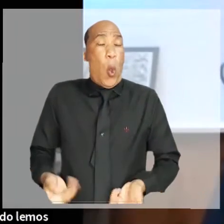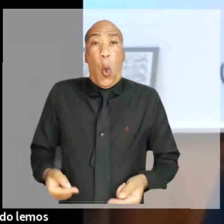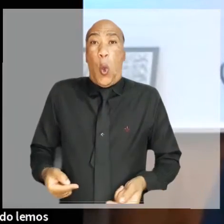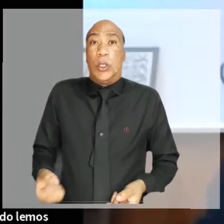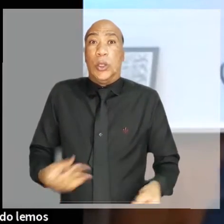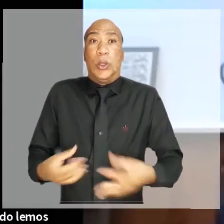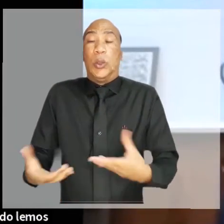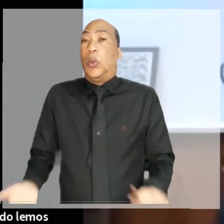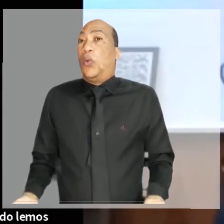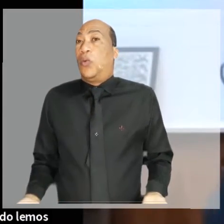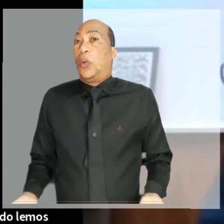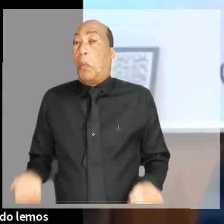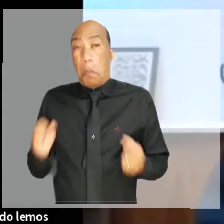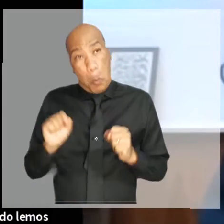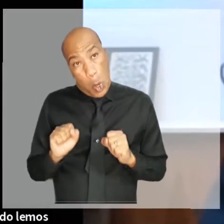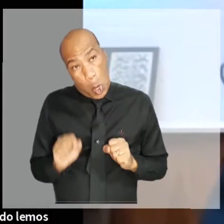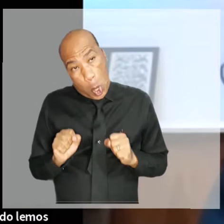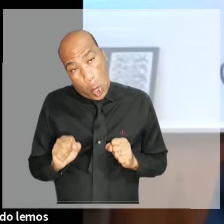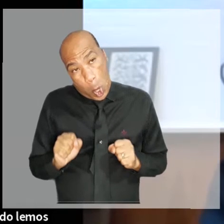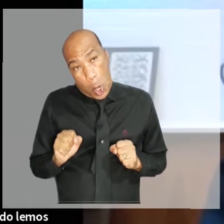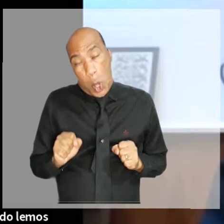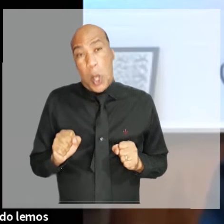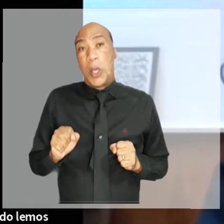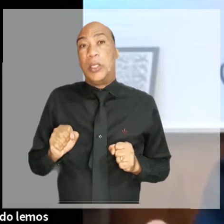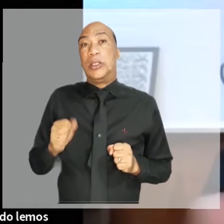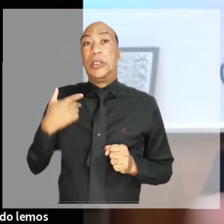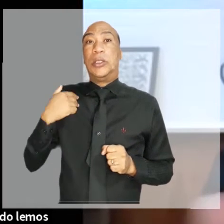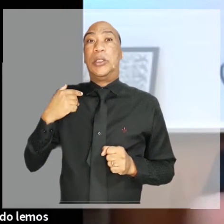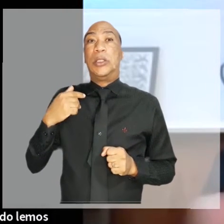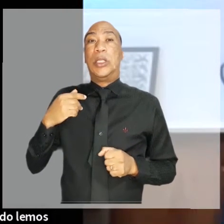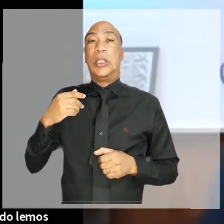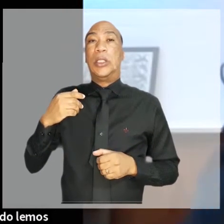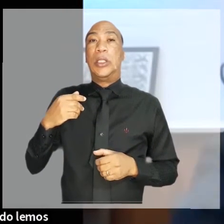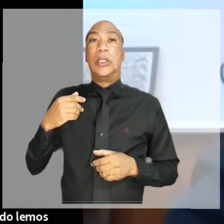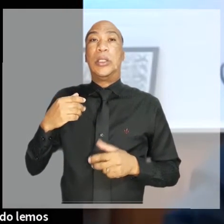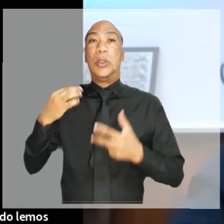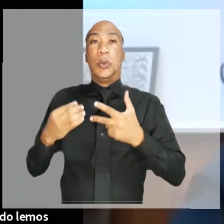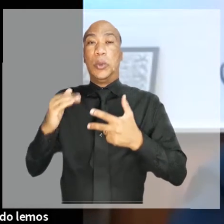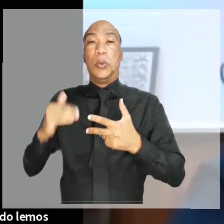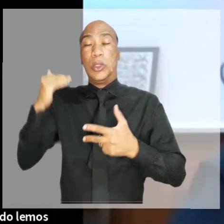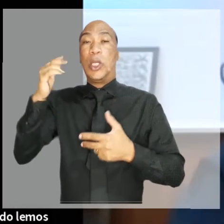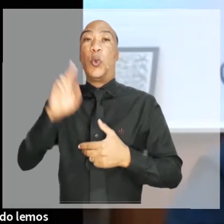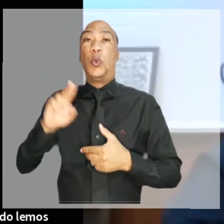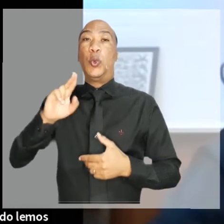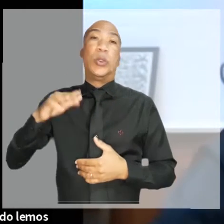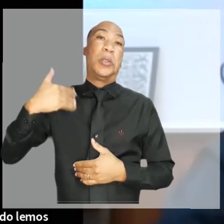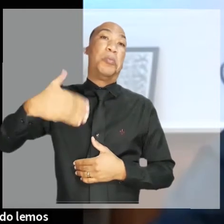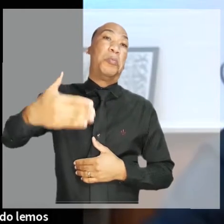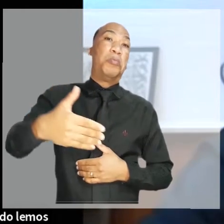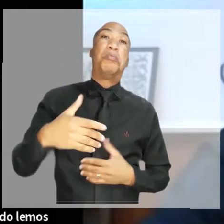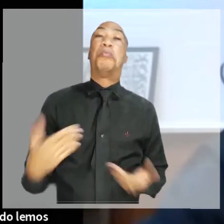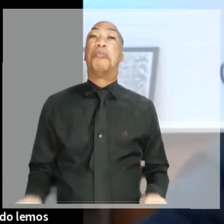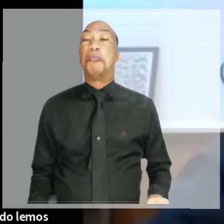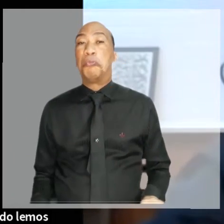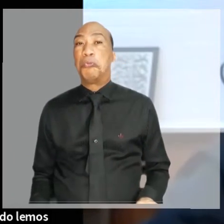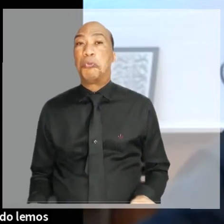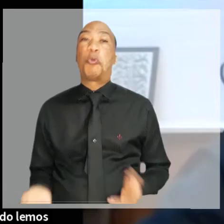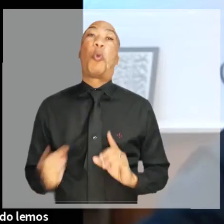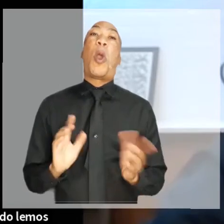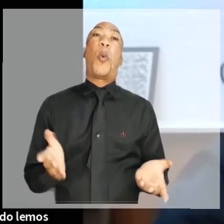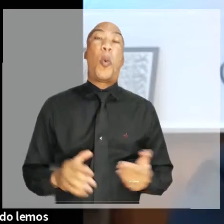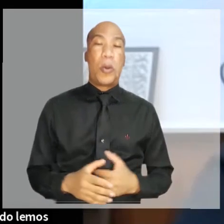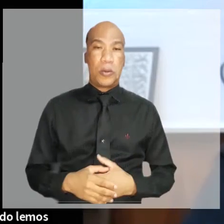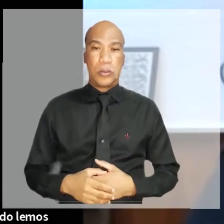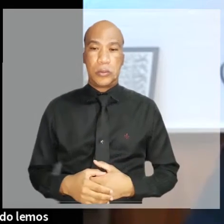Olha, Fabrício, eu acho que, assim, primeiro as plataformas de AI, que a gente já amplamente discutiu aqui, né? Gostei muito da palestra